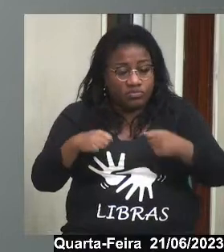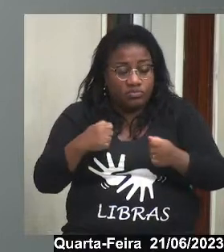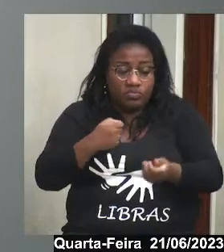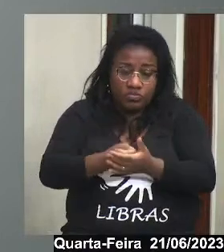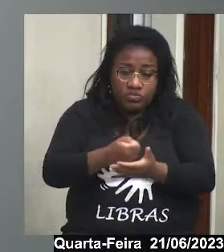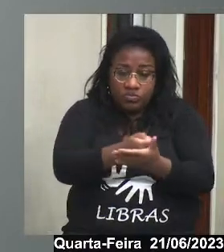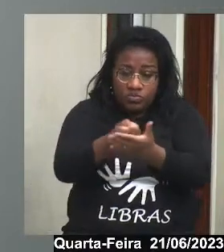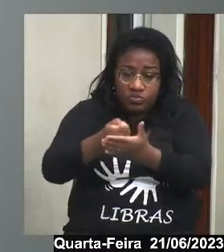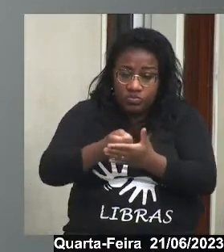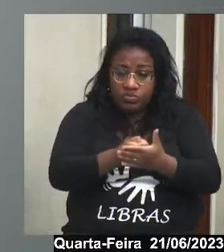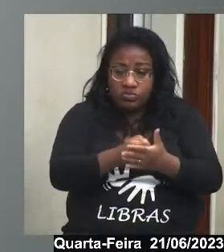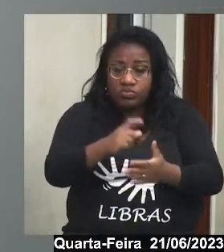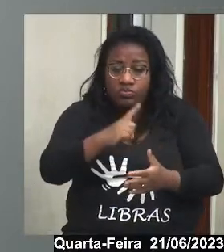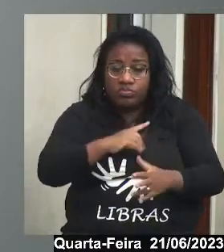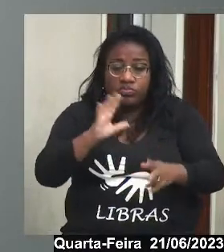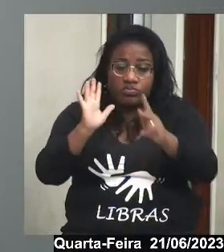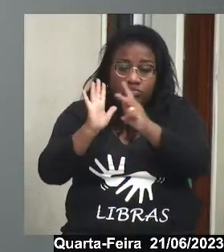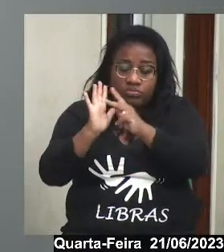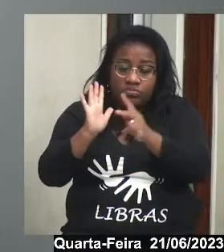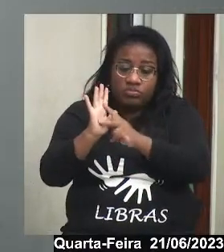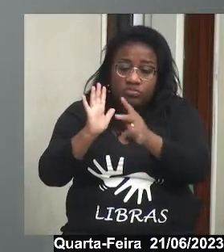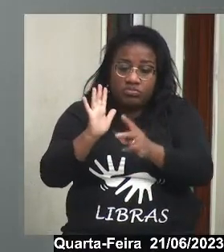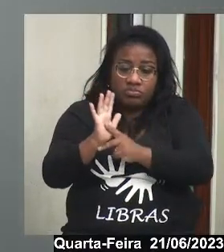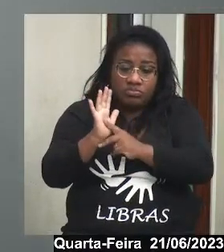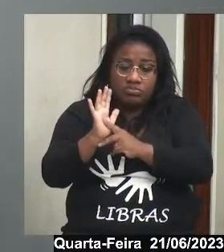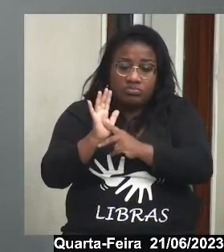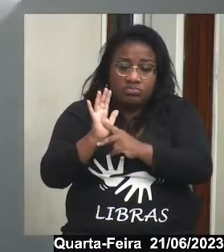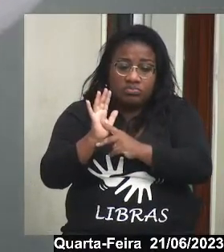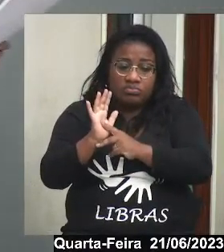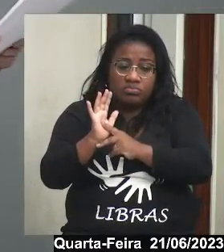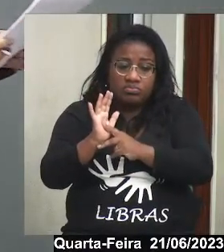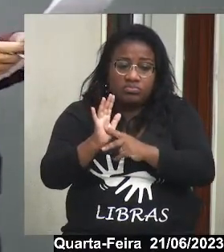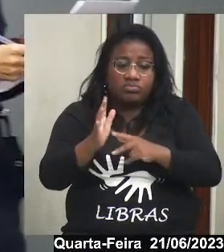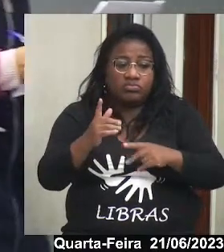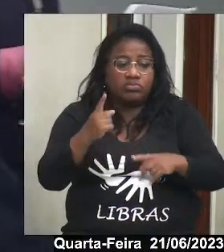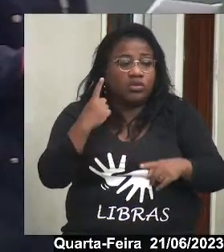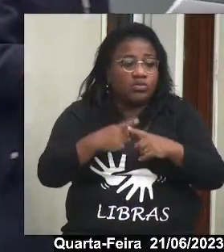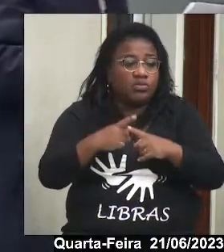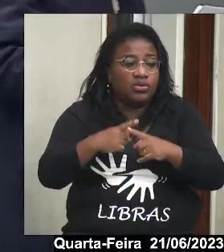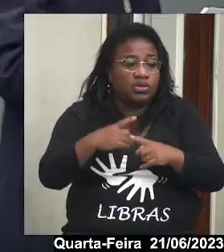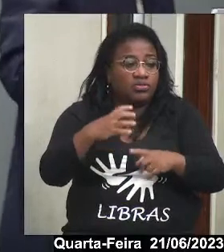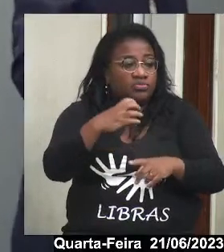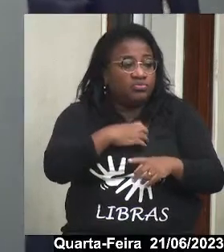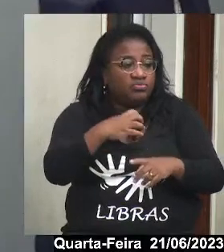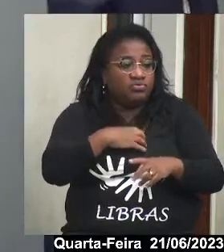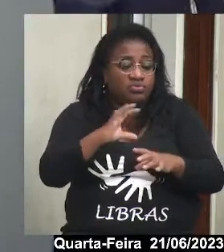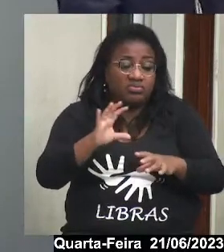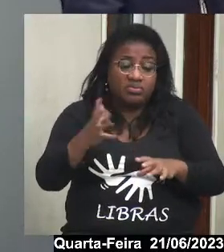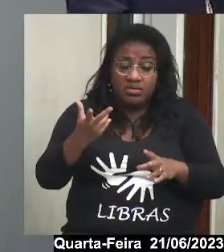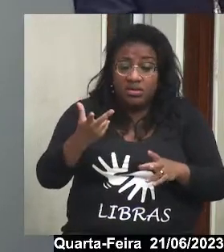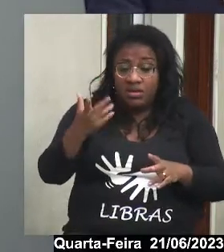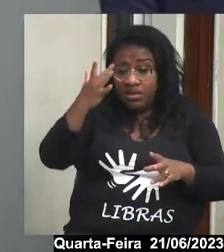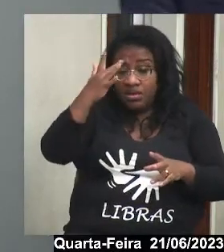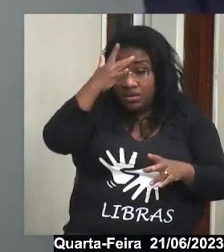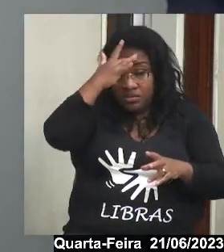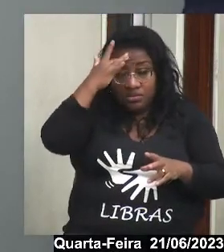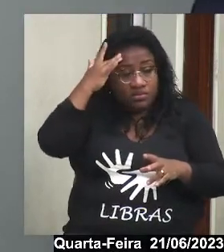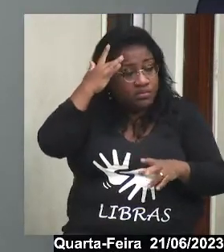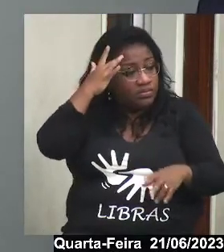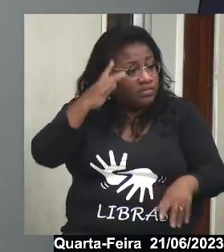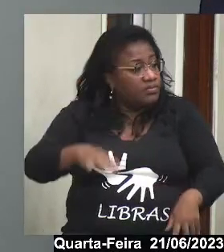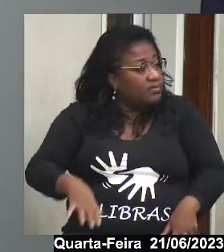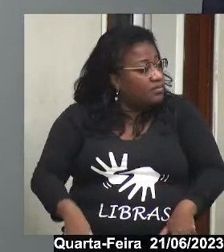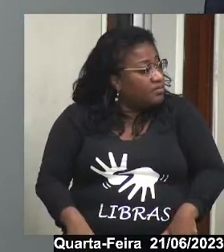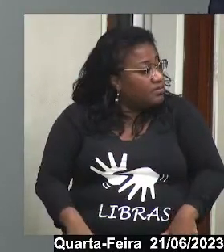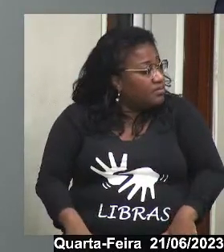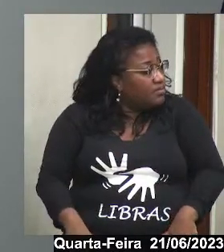contínua, agora para exigir um projeto de regulamentação do centro histórico. Porque do jeito que está, é benefício das pessoas